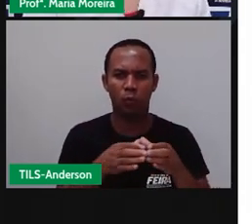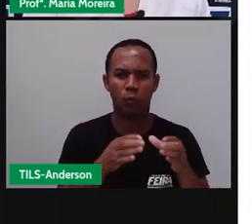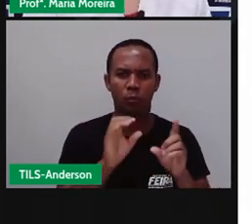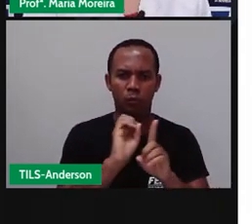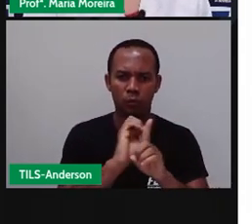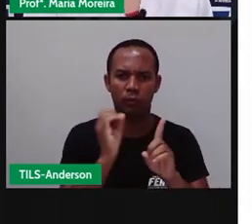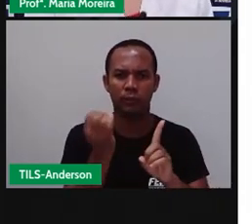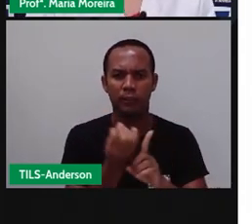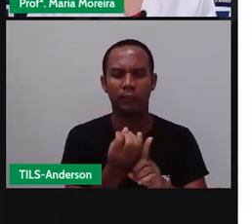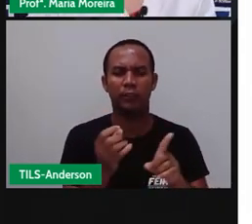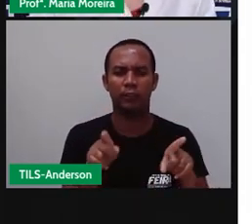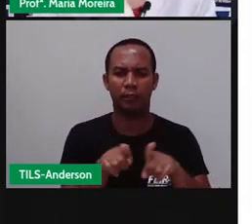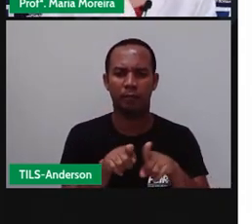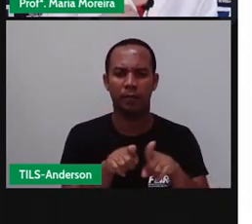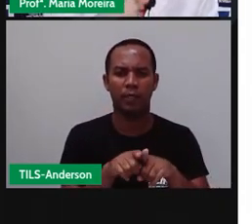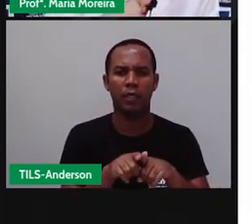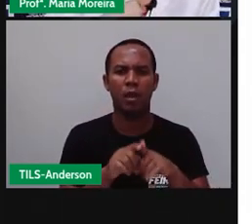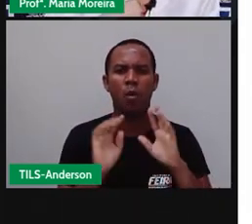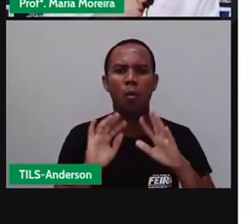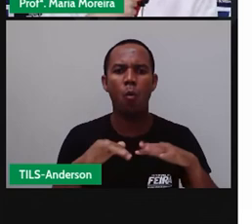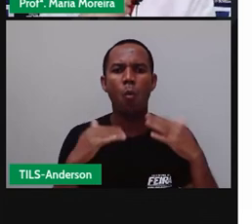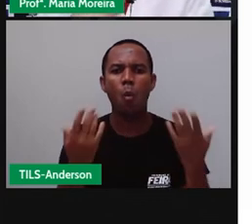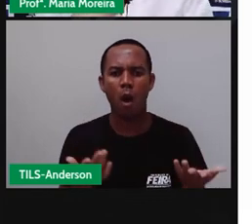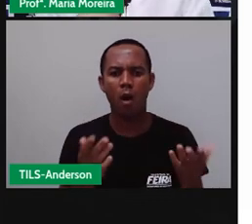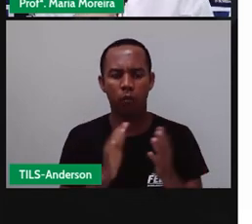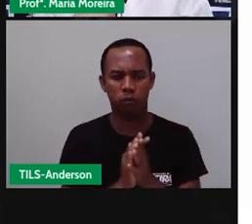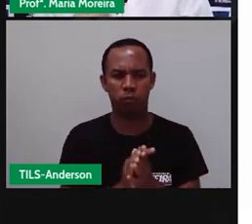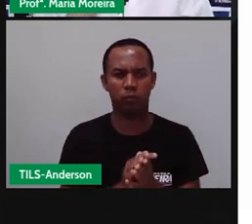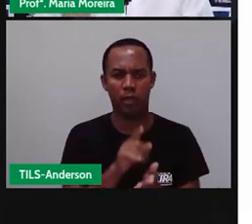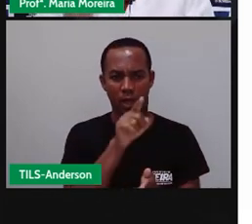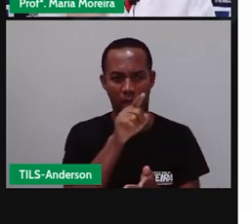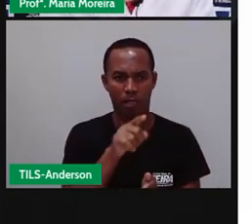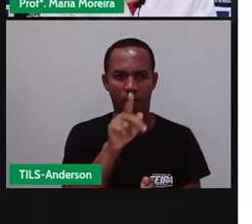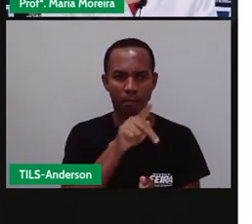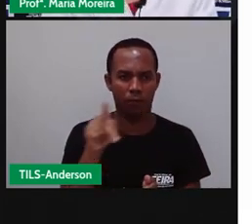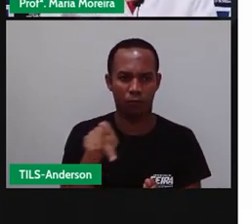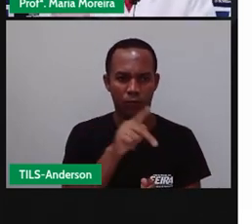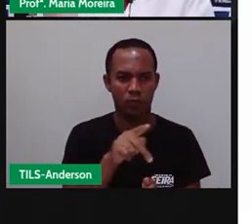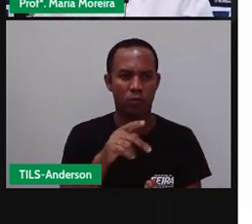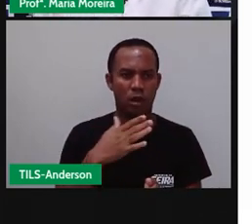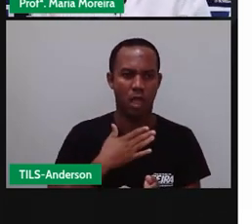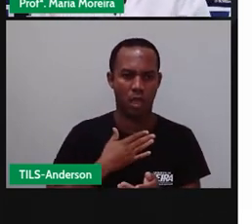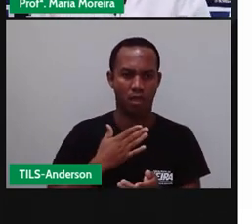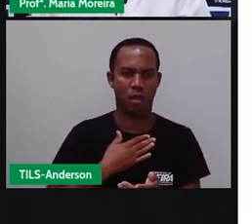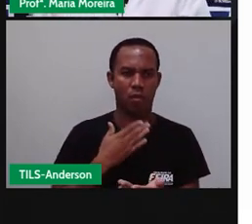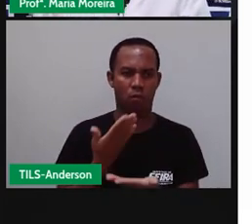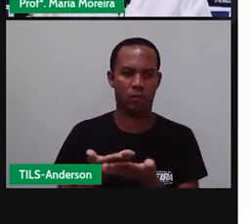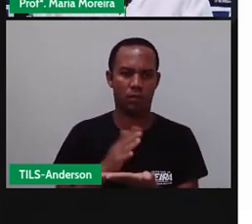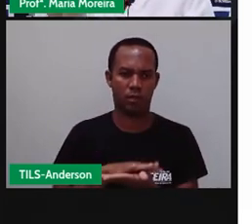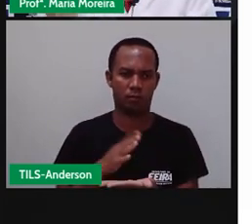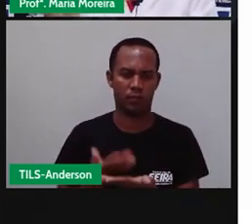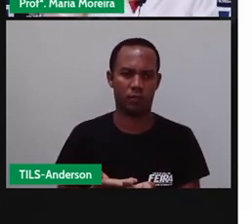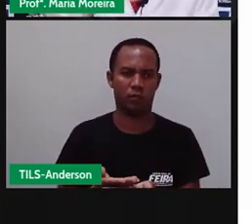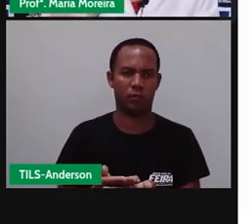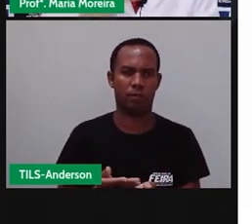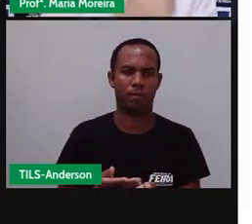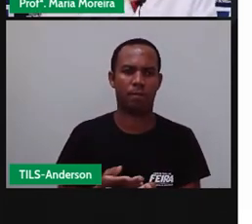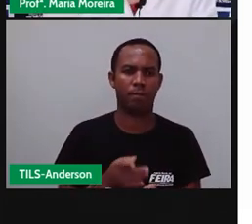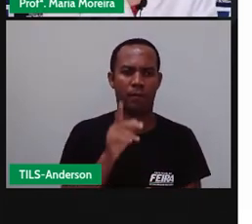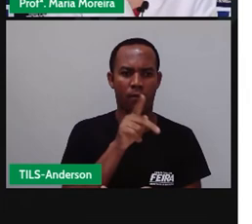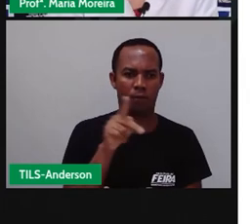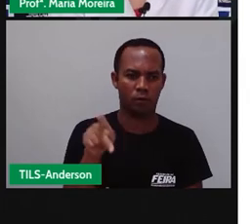está inserido. Então, qual a minha profissão? Professora. A de Anderson, intérprete, né? A de